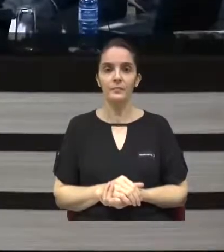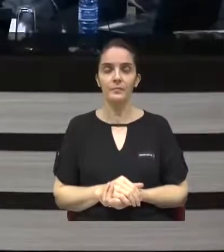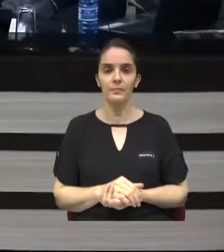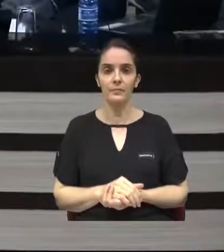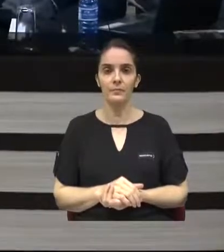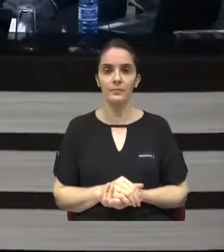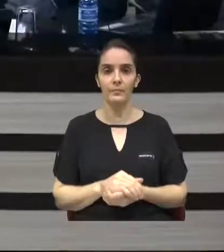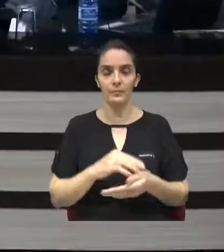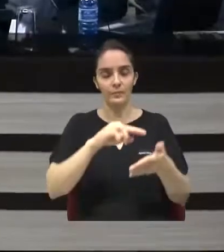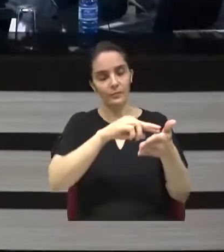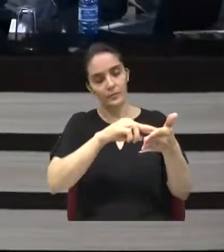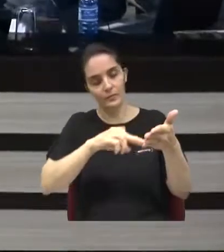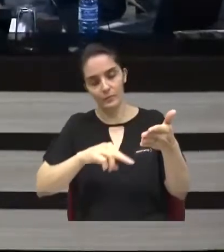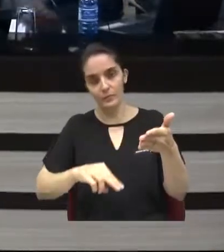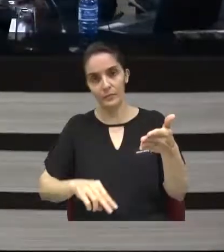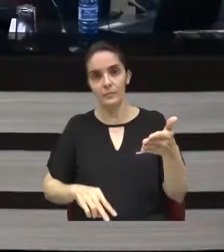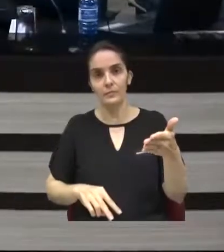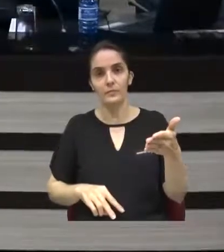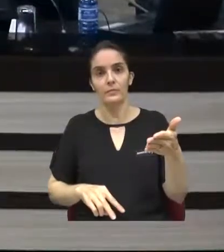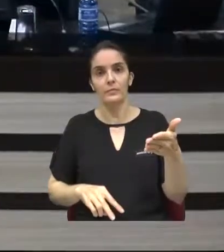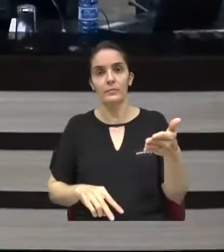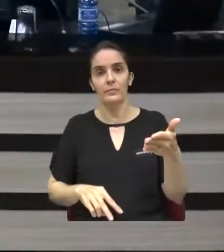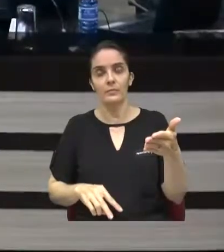a leitura